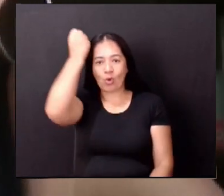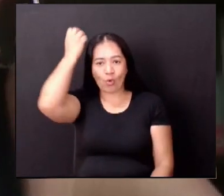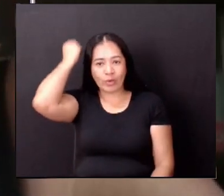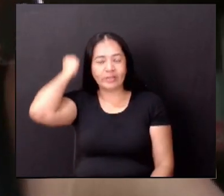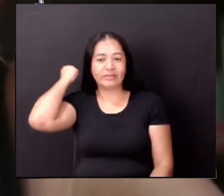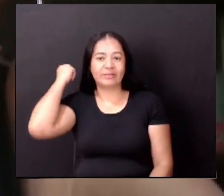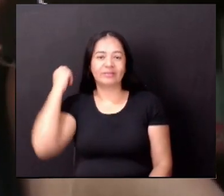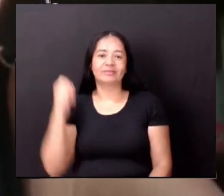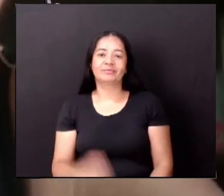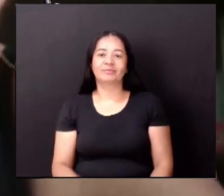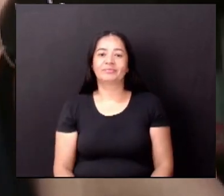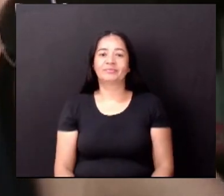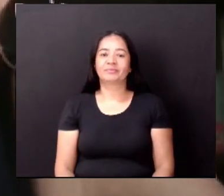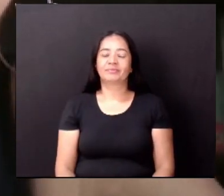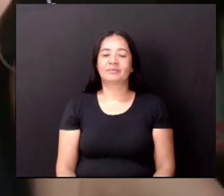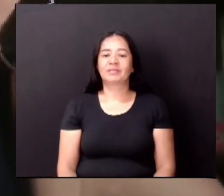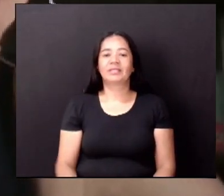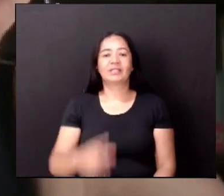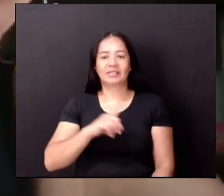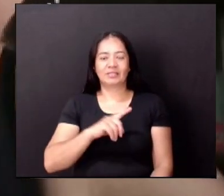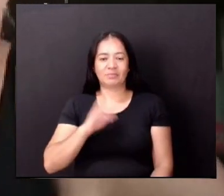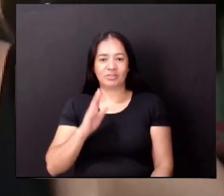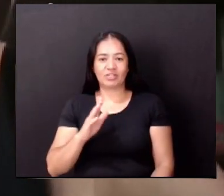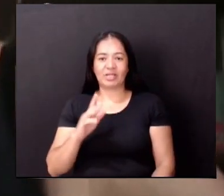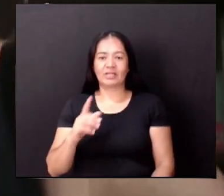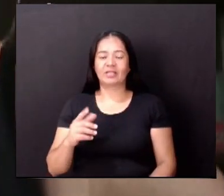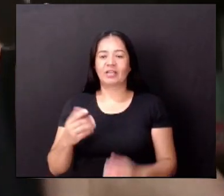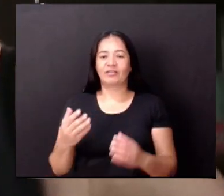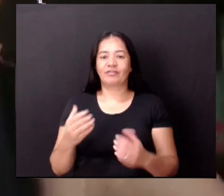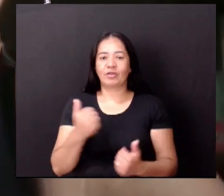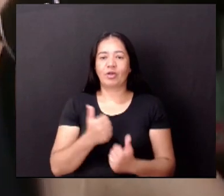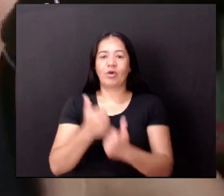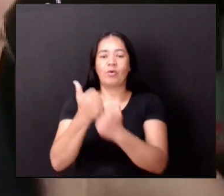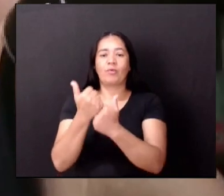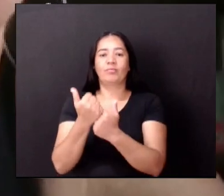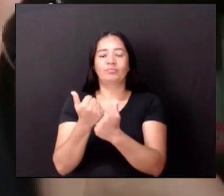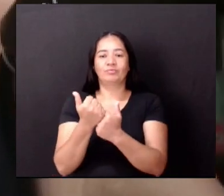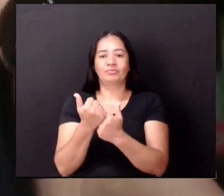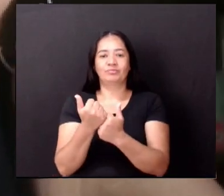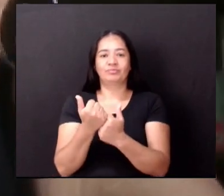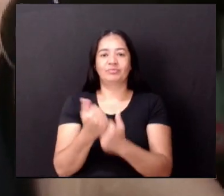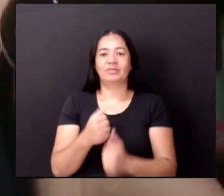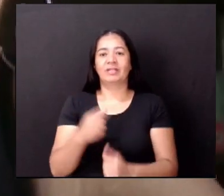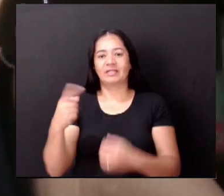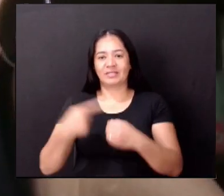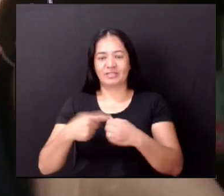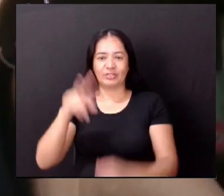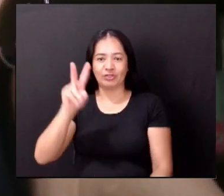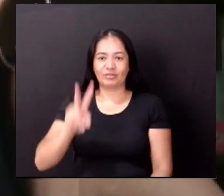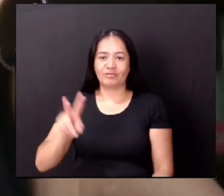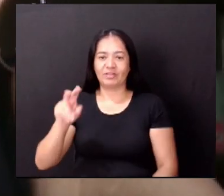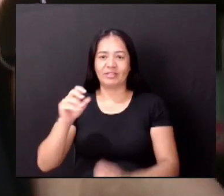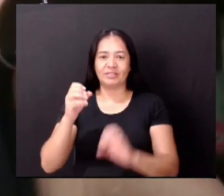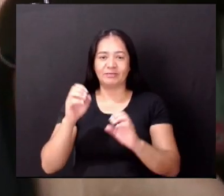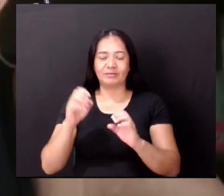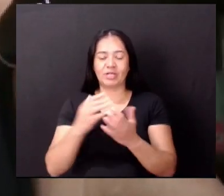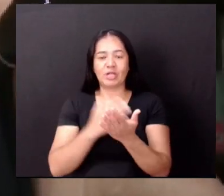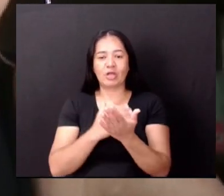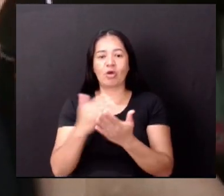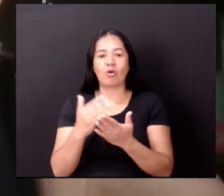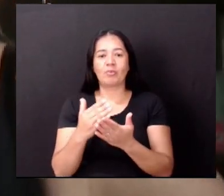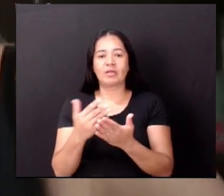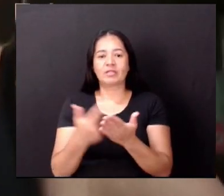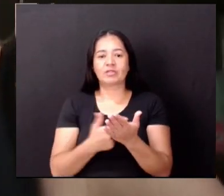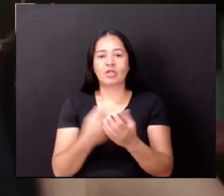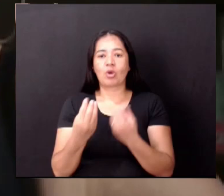mecanismos da Lei de Incentivo, né? E teve, como eu já disse, o patrocínio do cartonifício Valinhos.